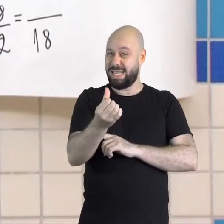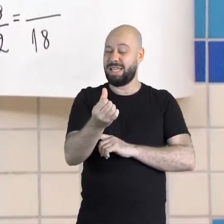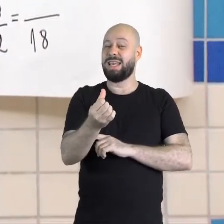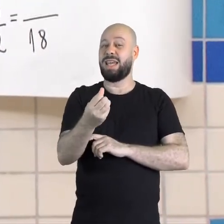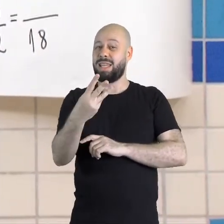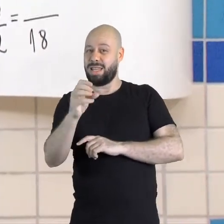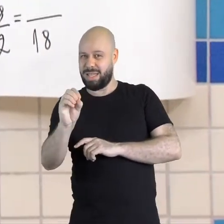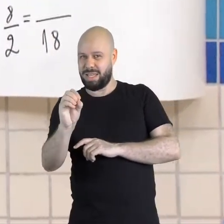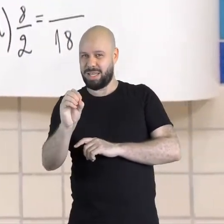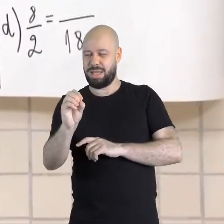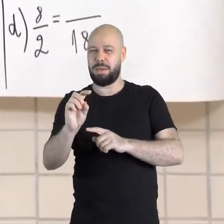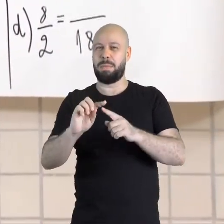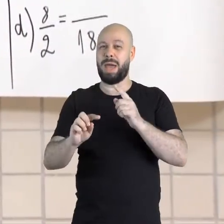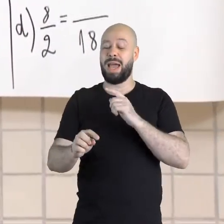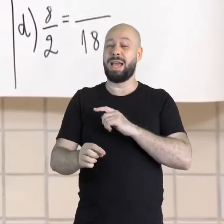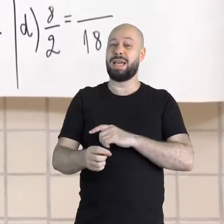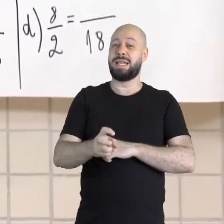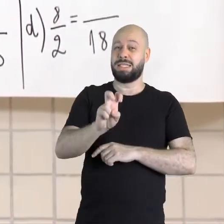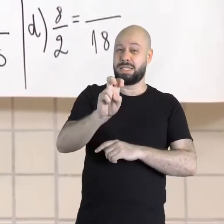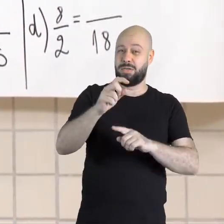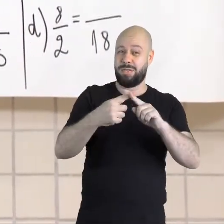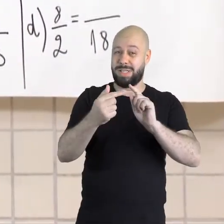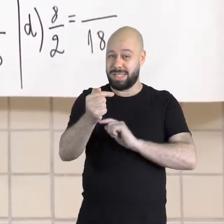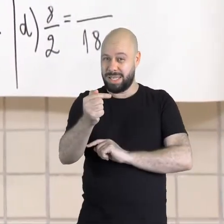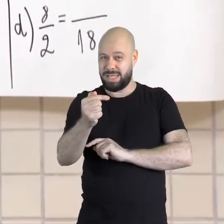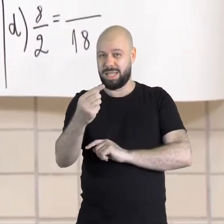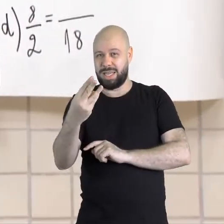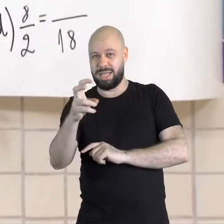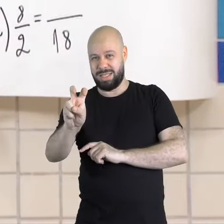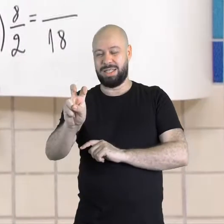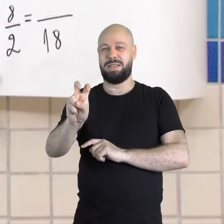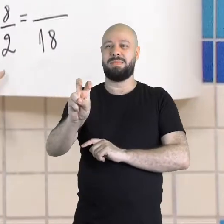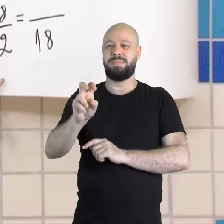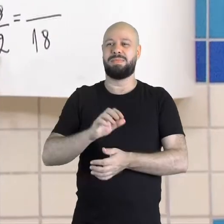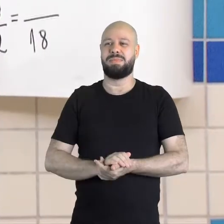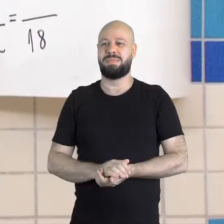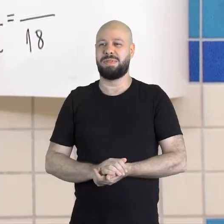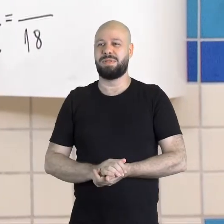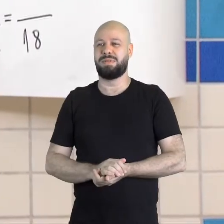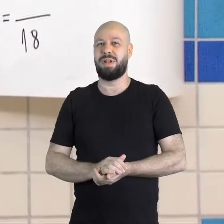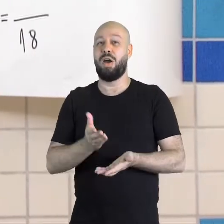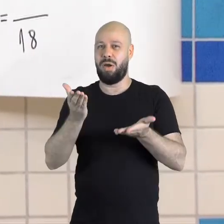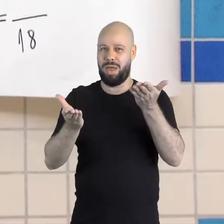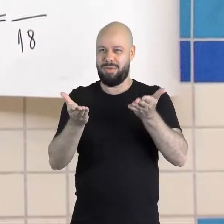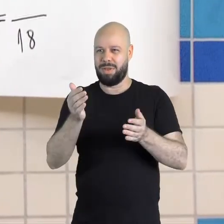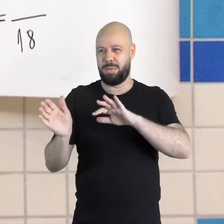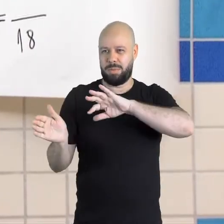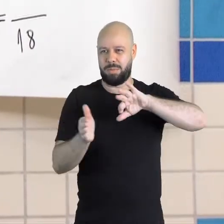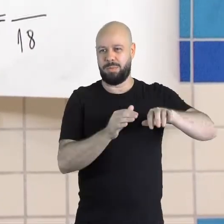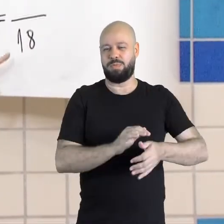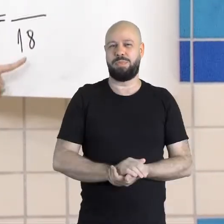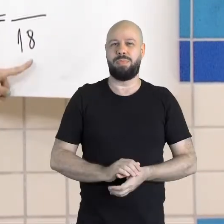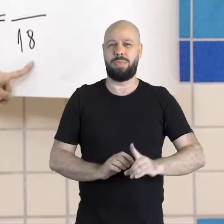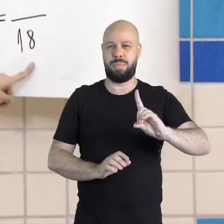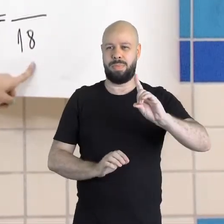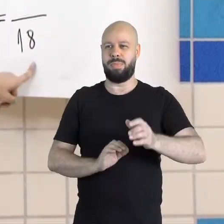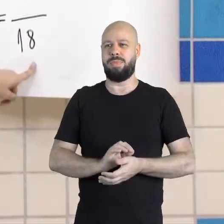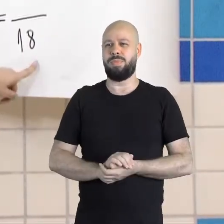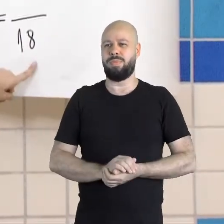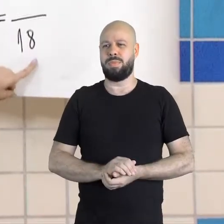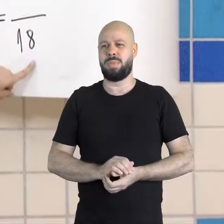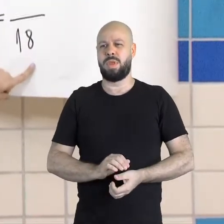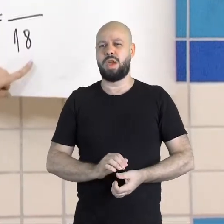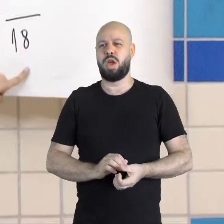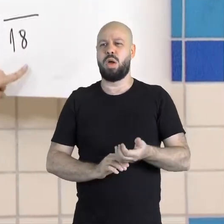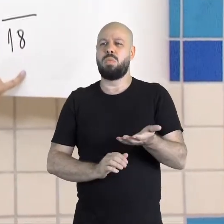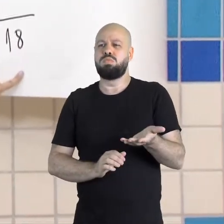é 35. Mais um exercício aqui. 8 meios. Ele me deu